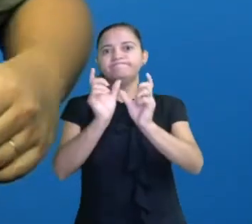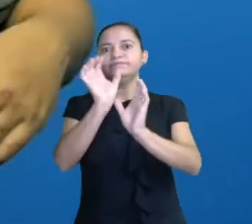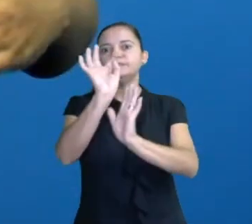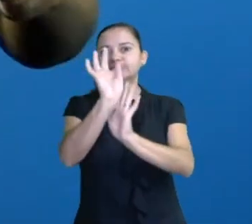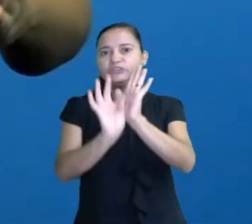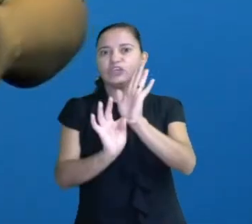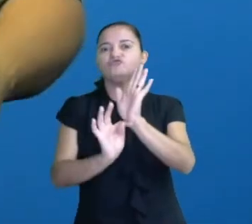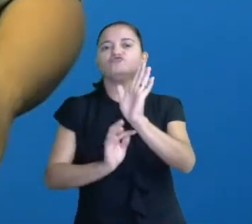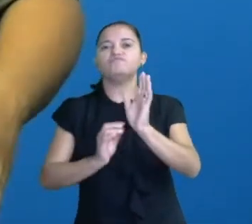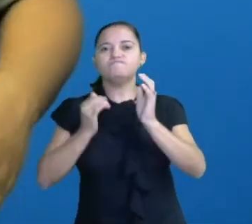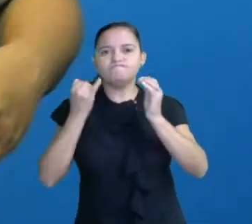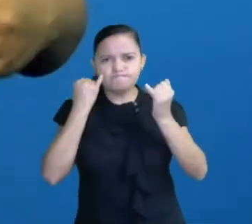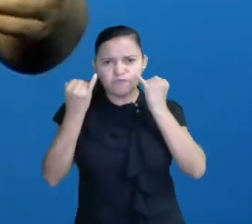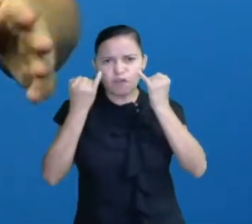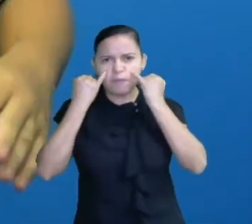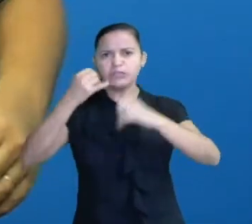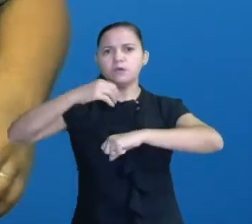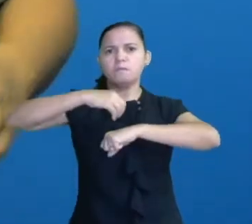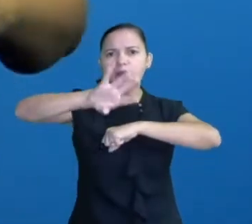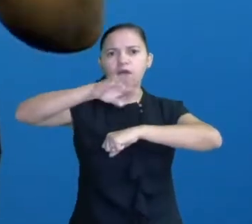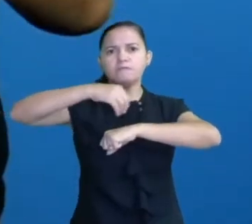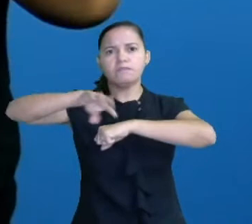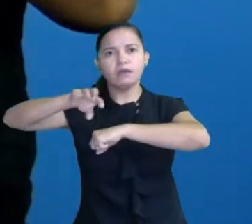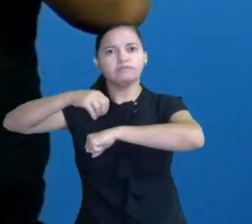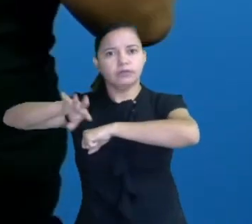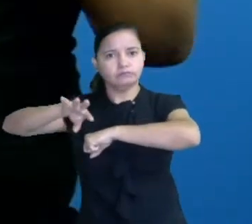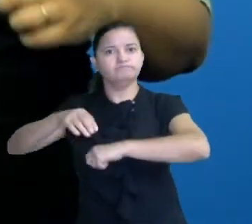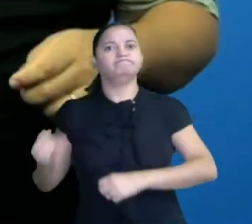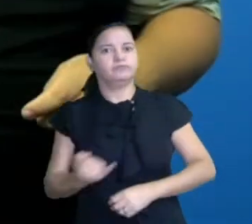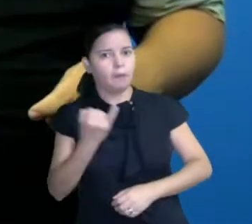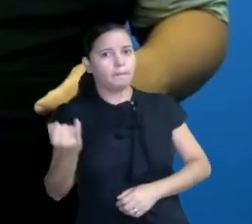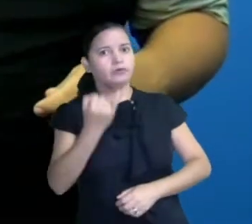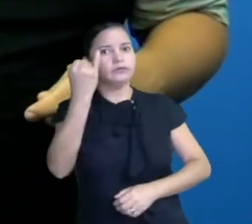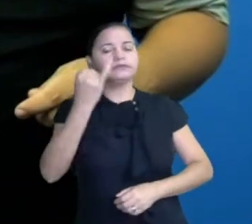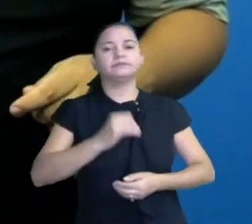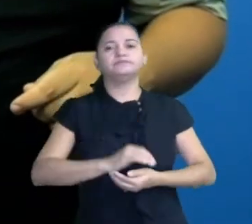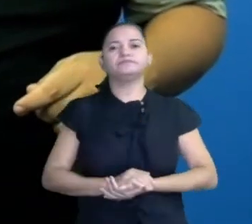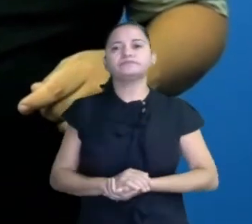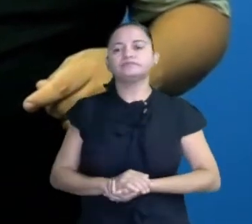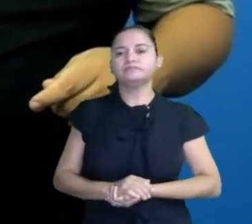enriquecida e tratada e passada para o receptor. Vamos lá?